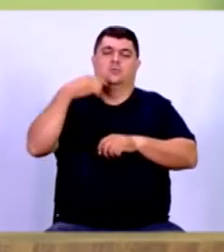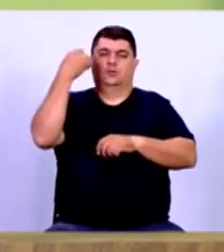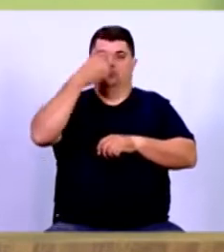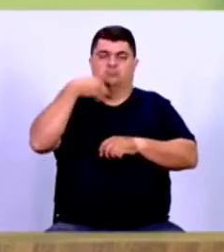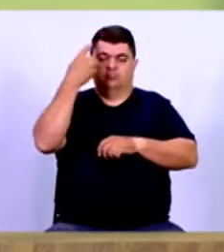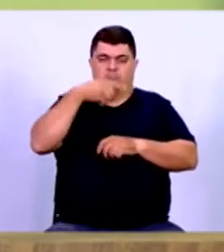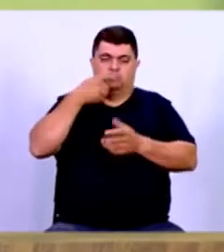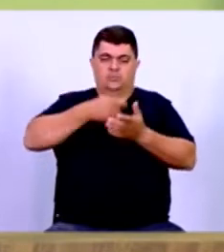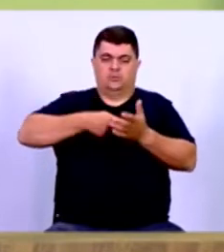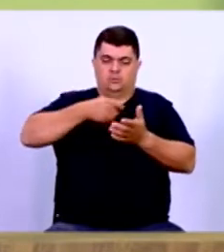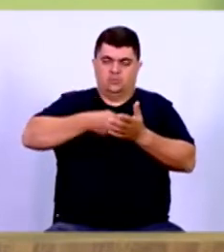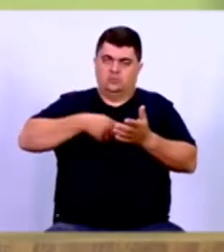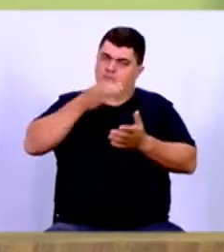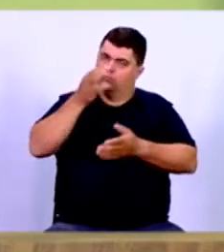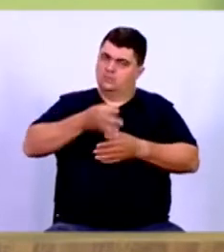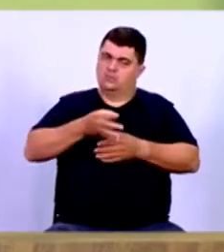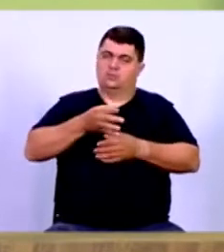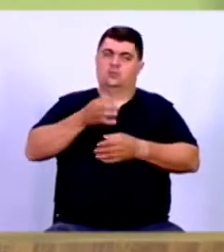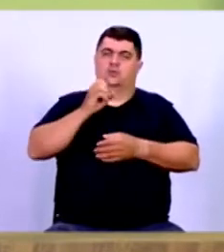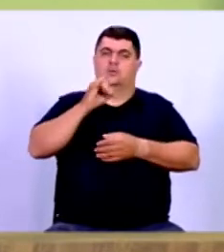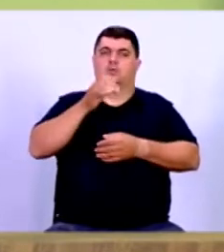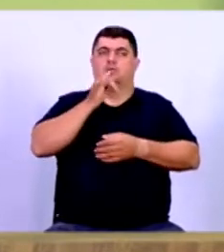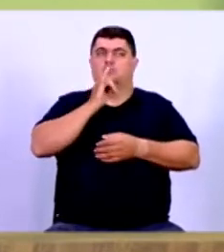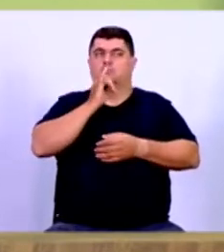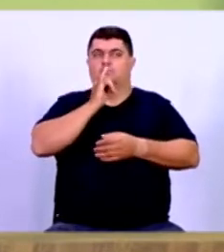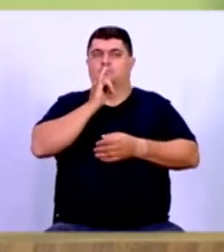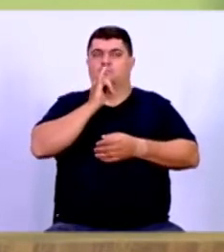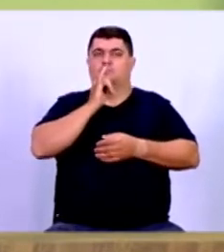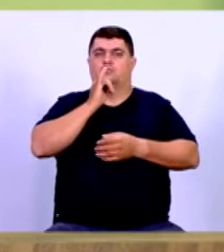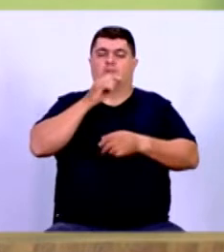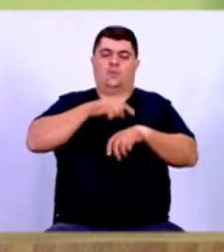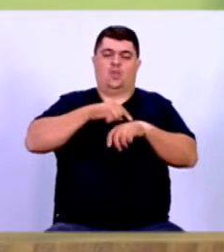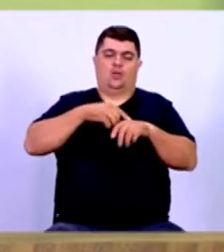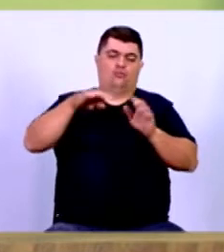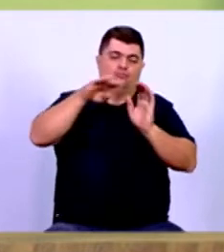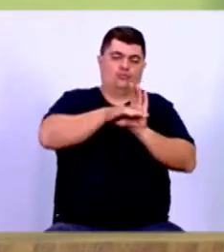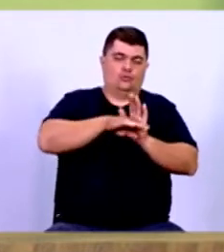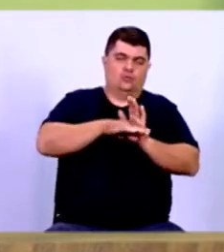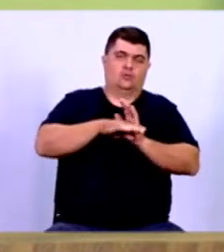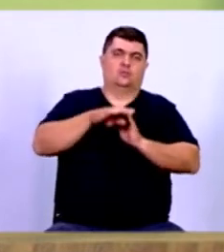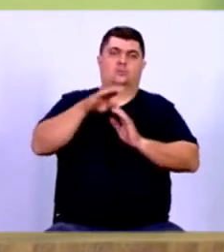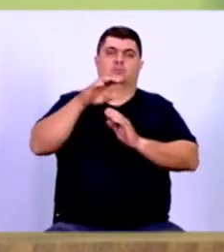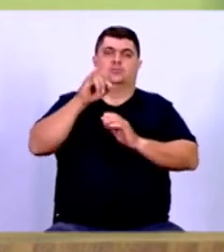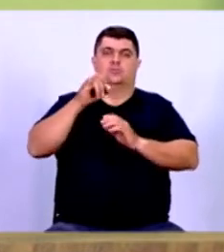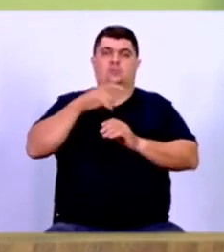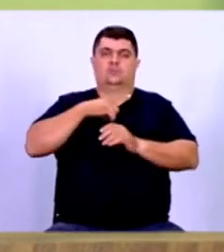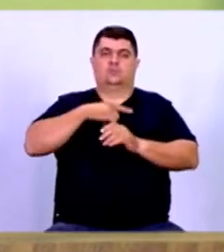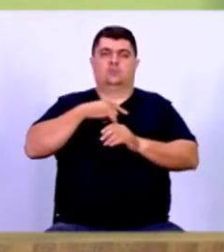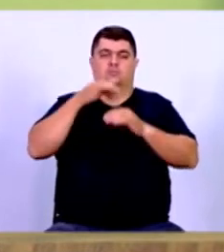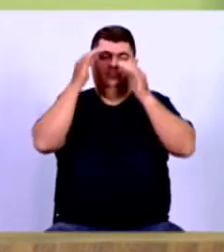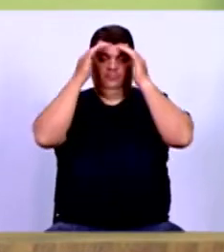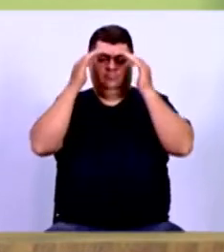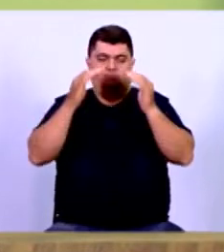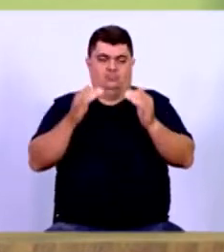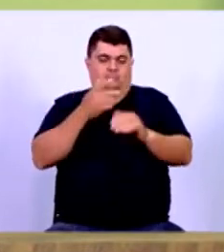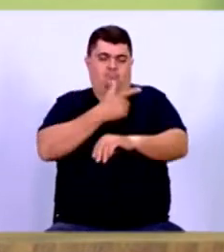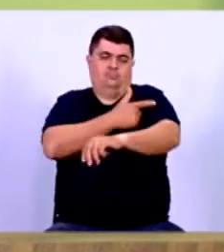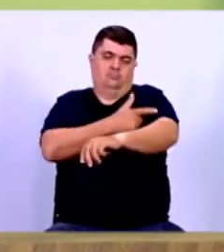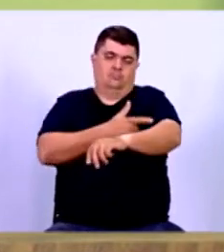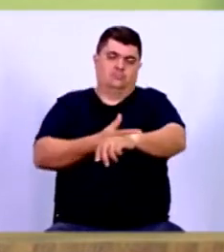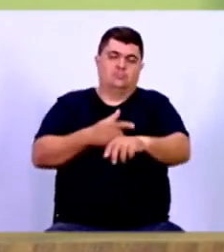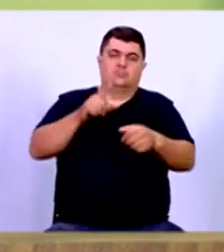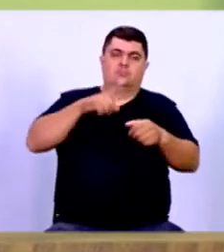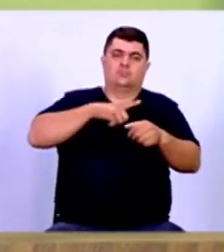jornada de trabalho dele, se ele chega no horário correto, se ele é cordial, se ele